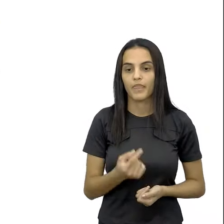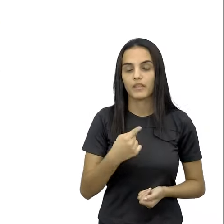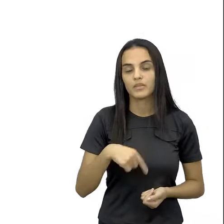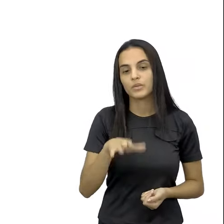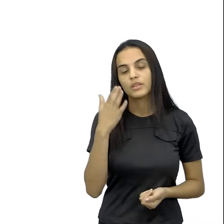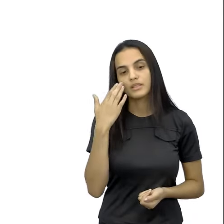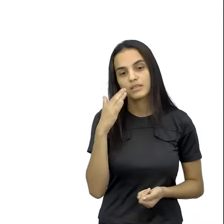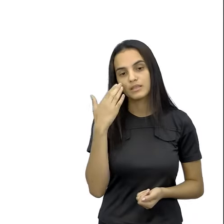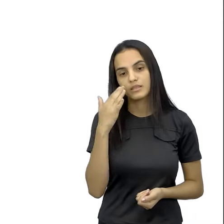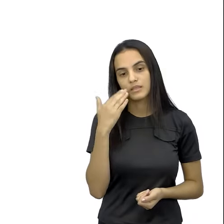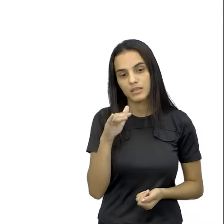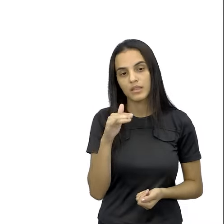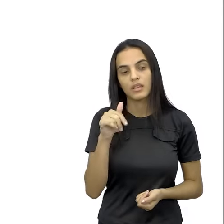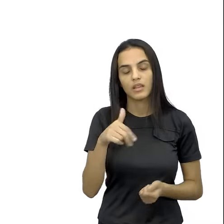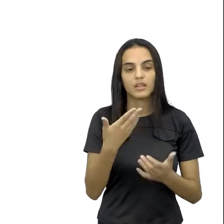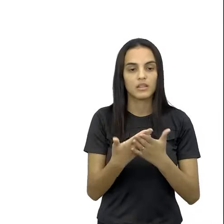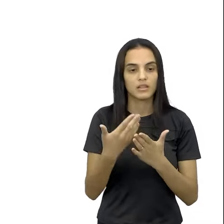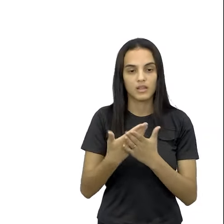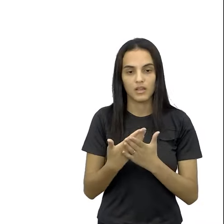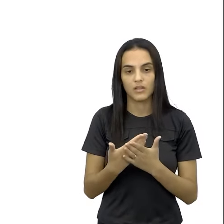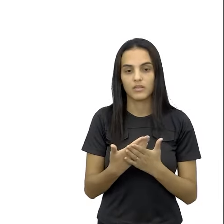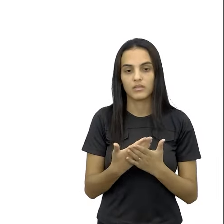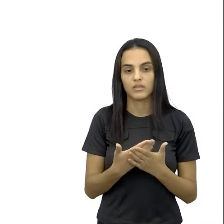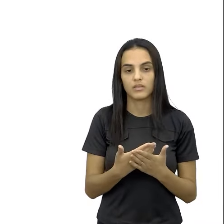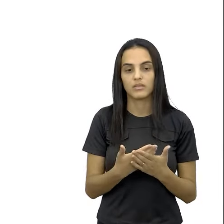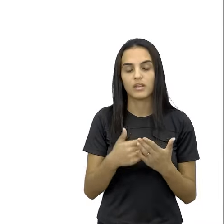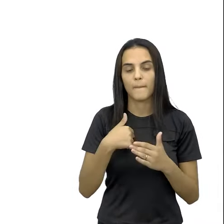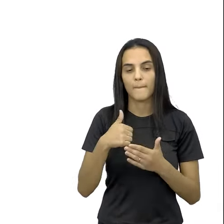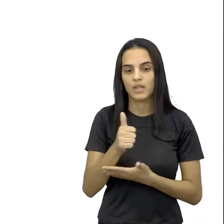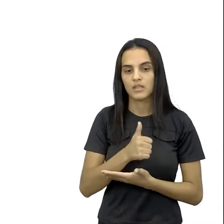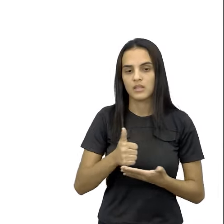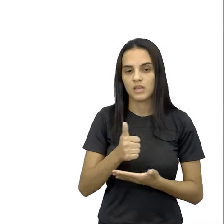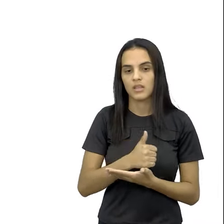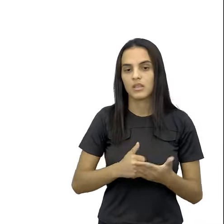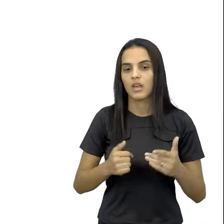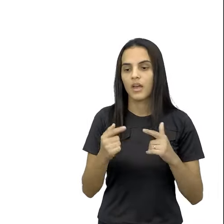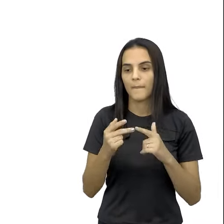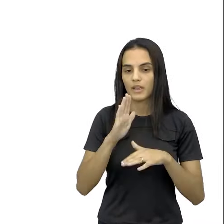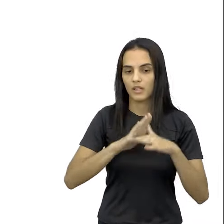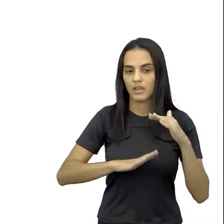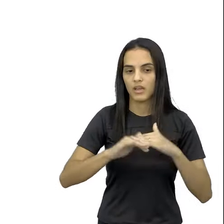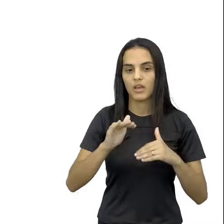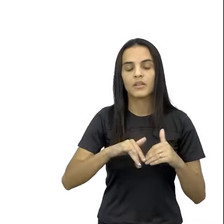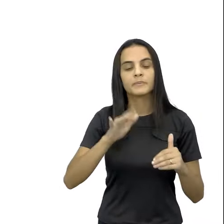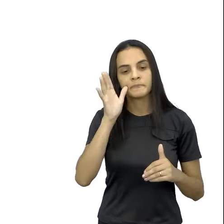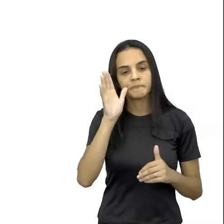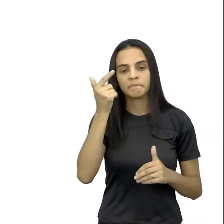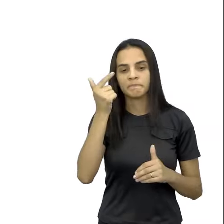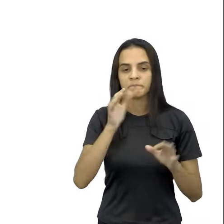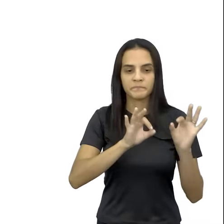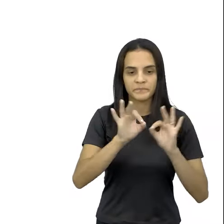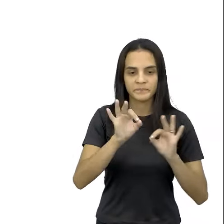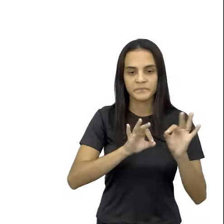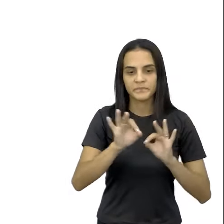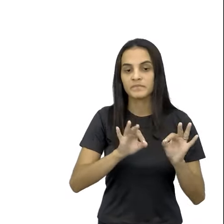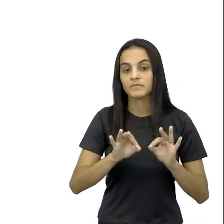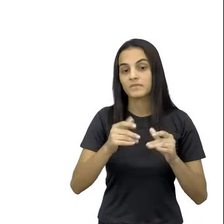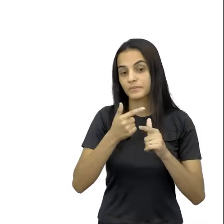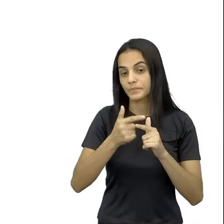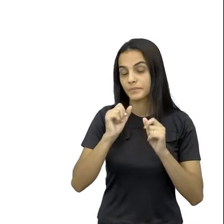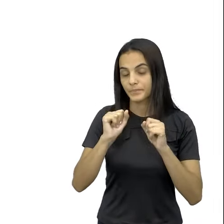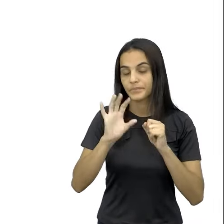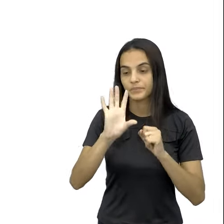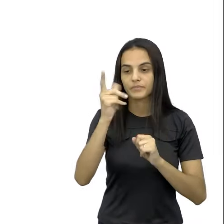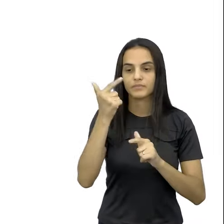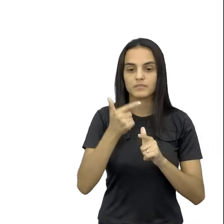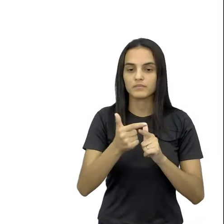entender dessas aulas, né, ela está baseada nessa habilidade, resolver e elaborar situações